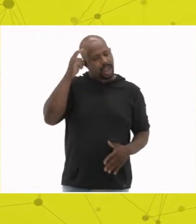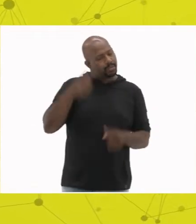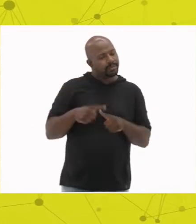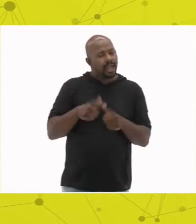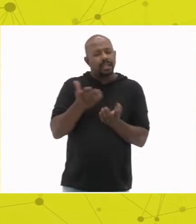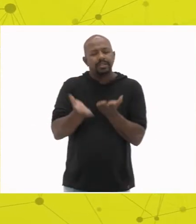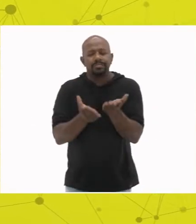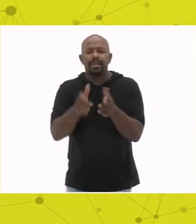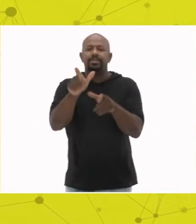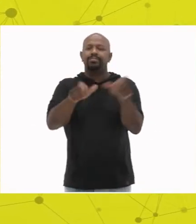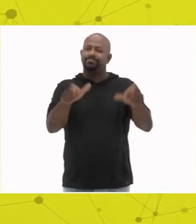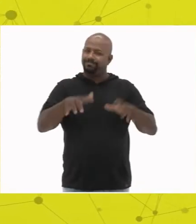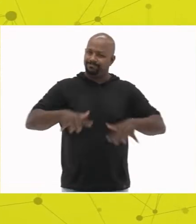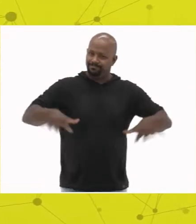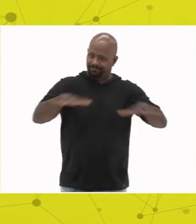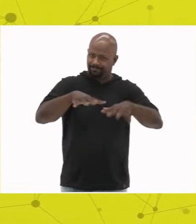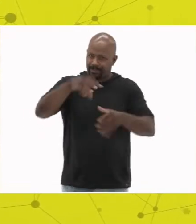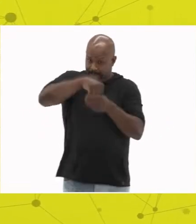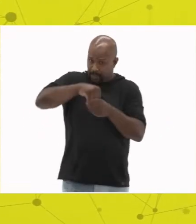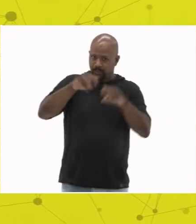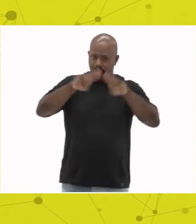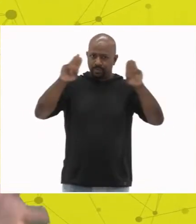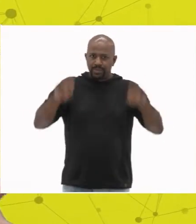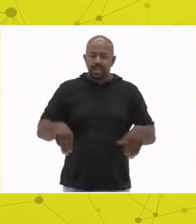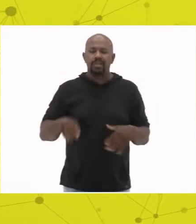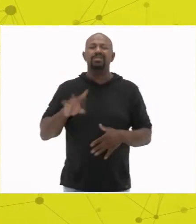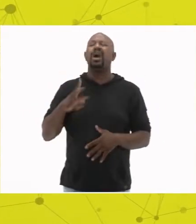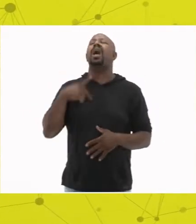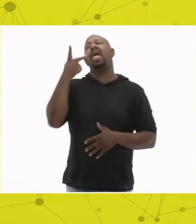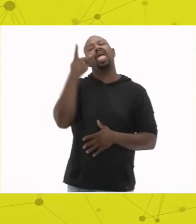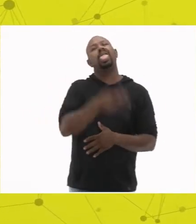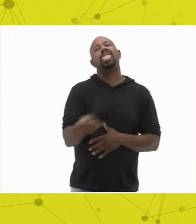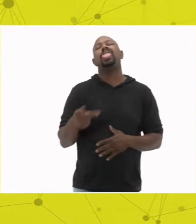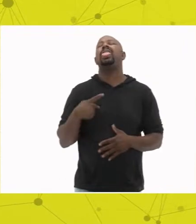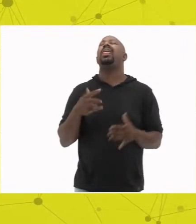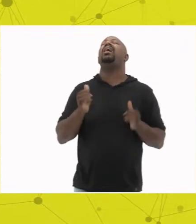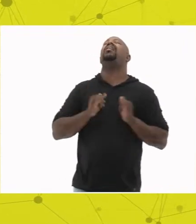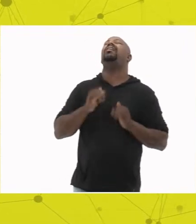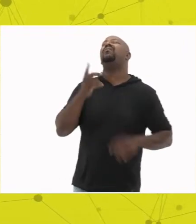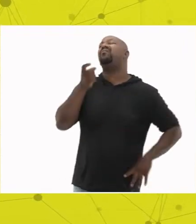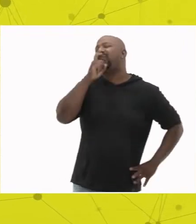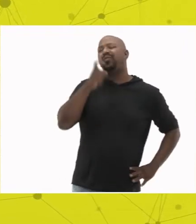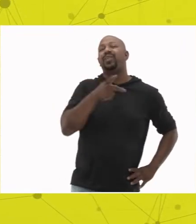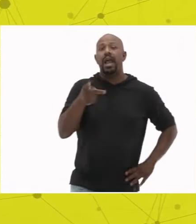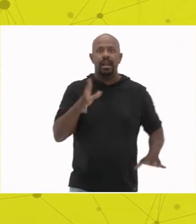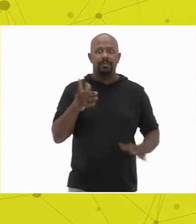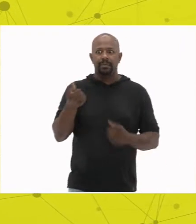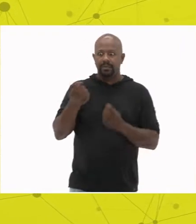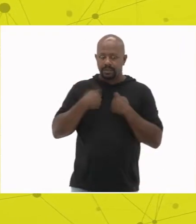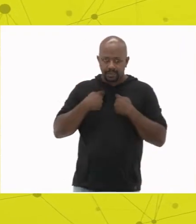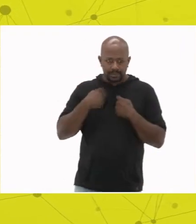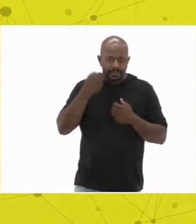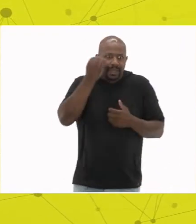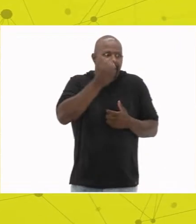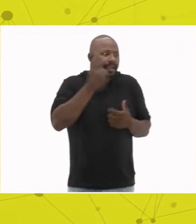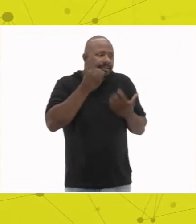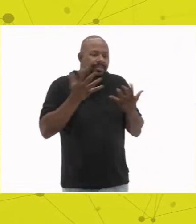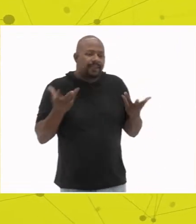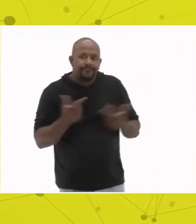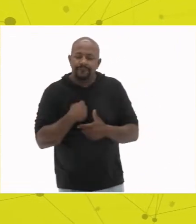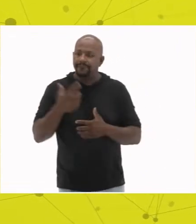modo que o atendimento do público nesses ambientes seja mais do que uma simples visita, seja uma experiência